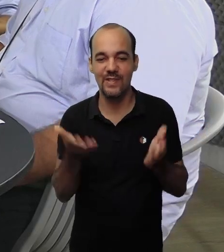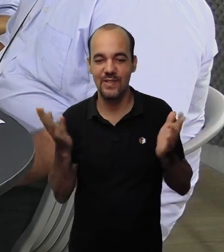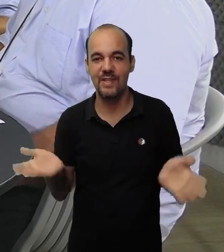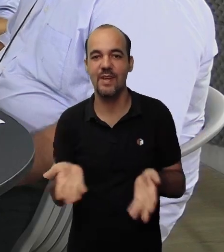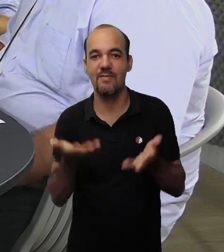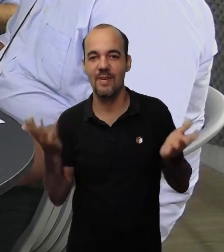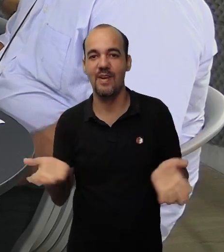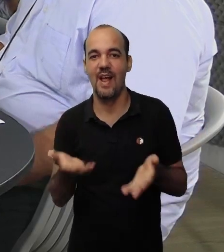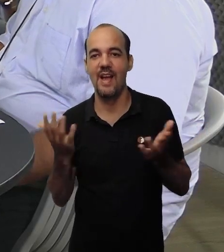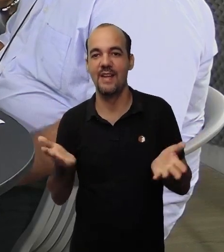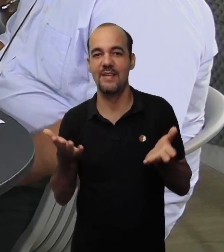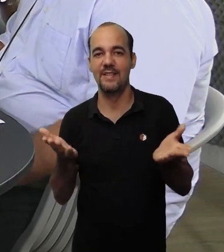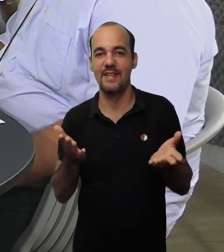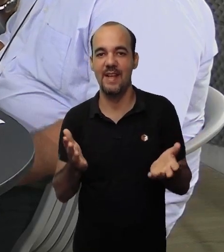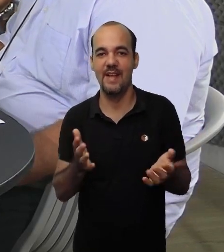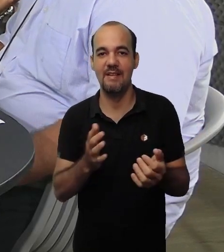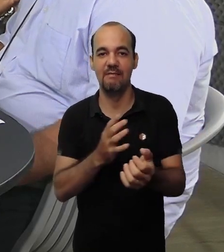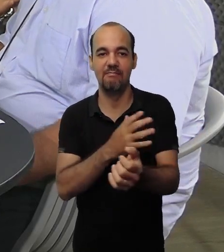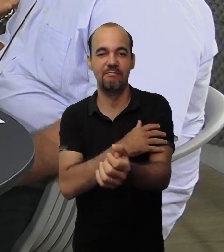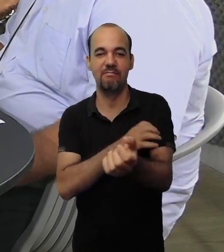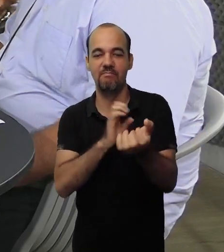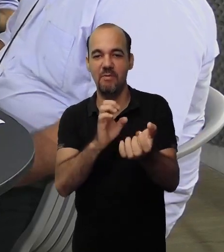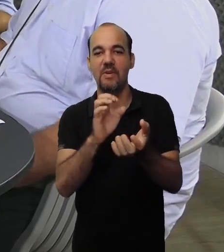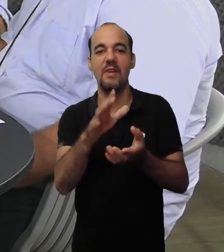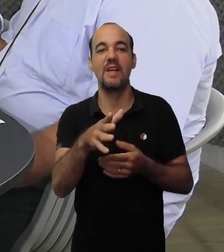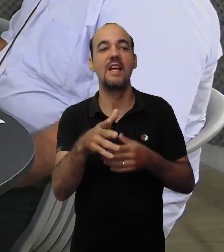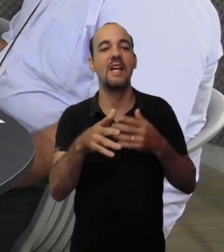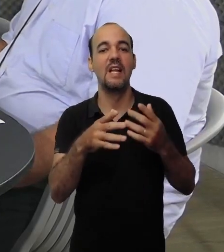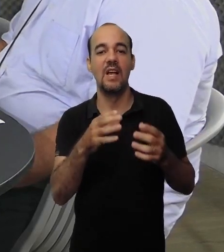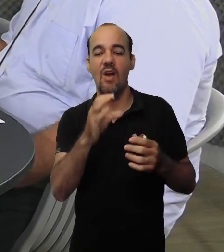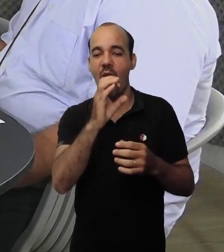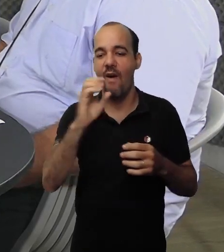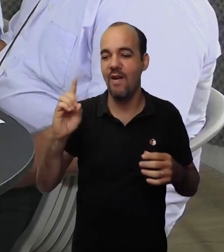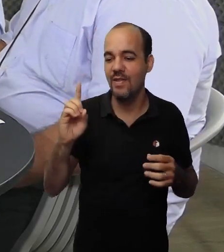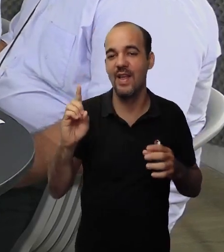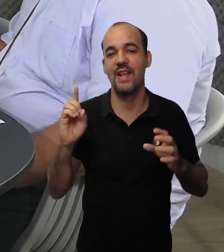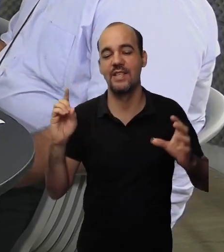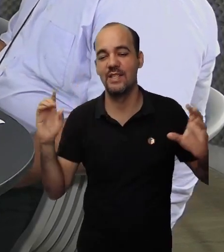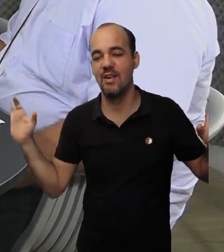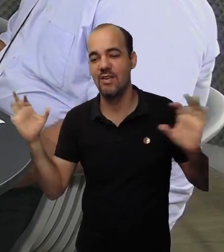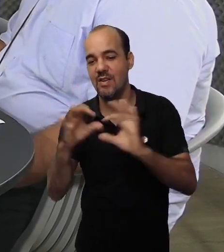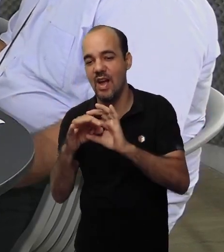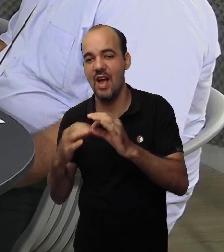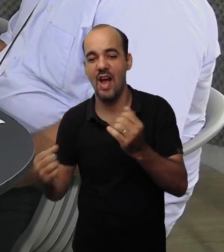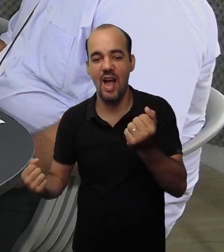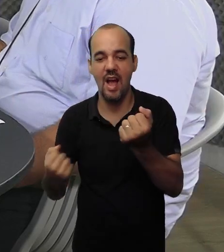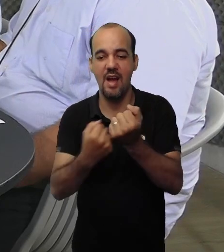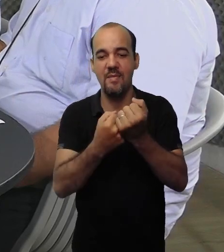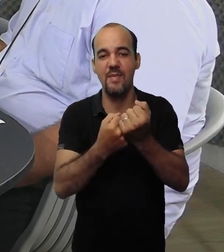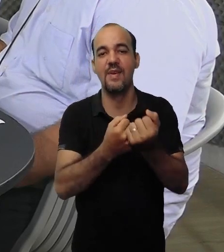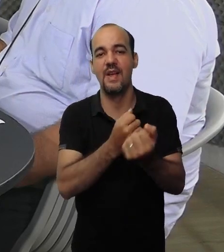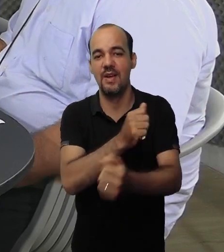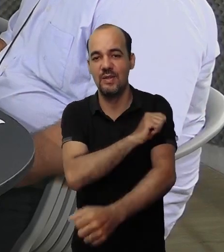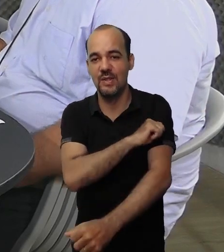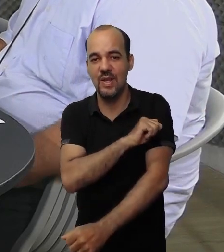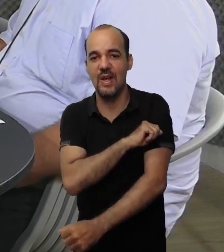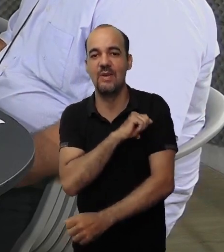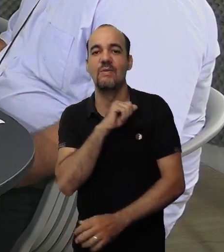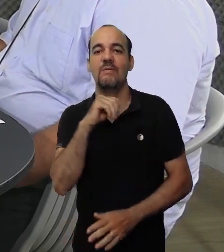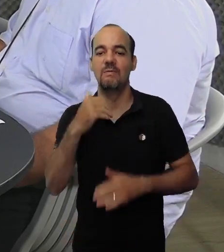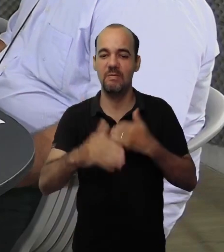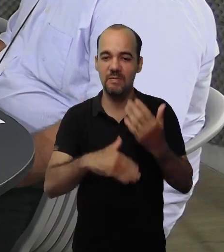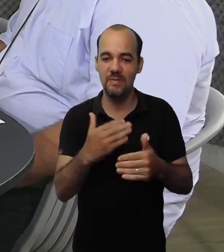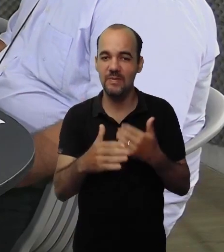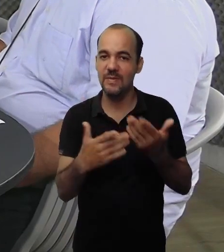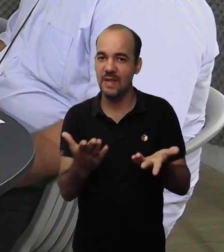Gilvan estava aqui, o poder da coordenação em abraçar, em acolher. A gente faz parte da rede integral,